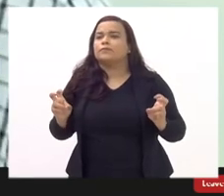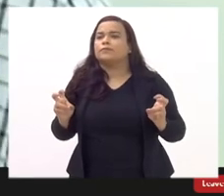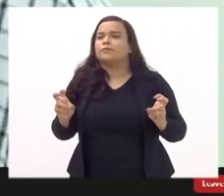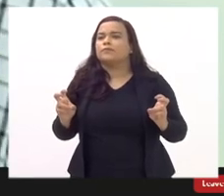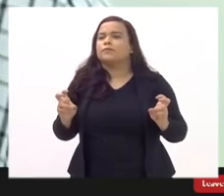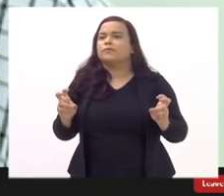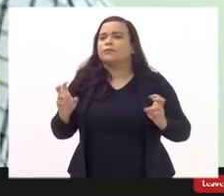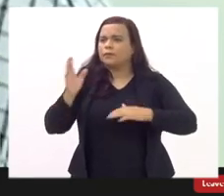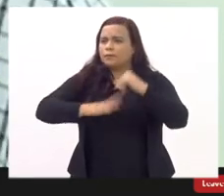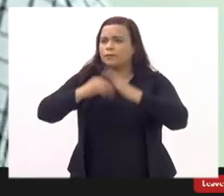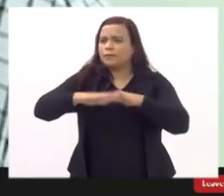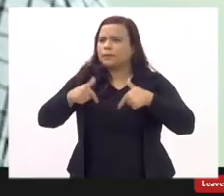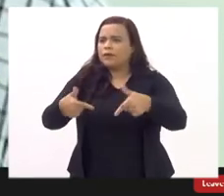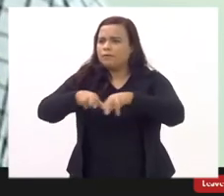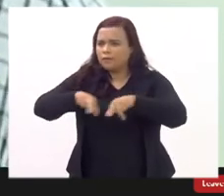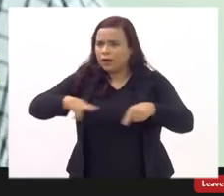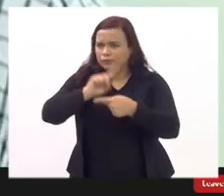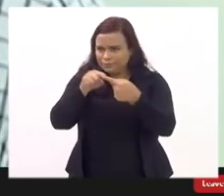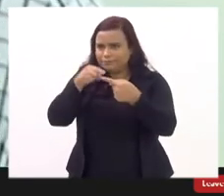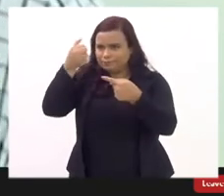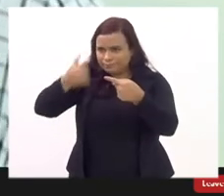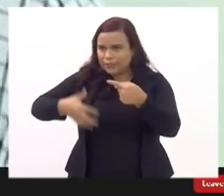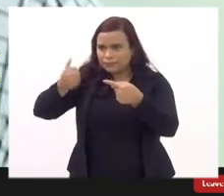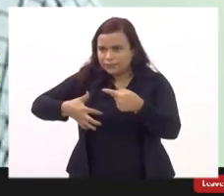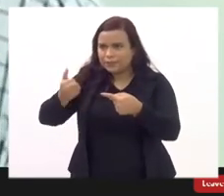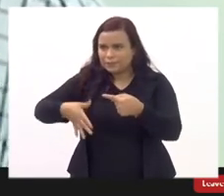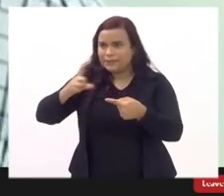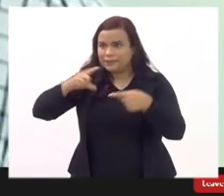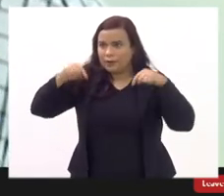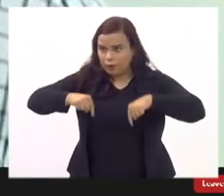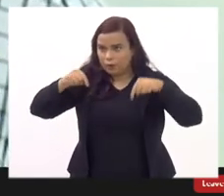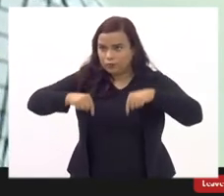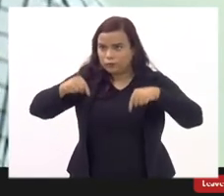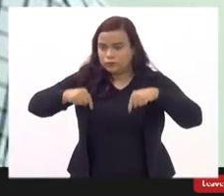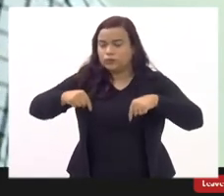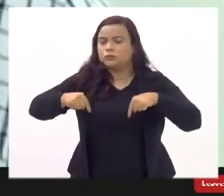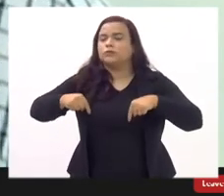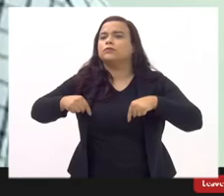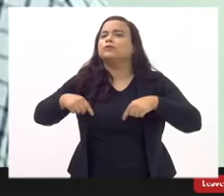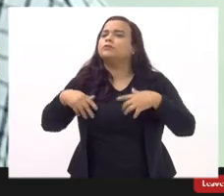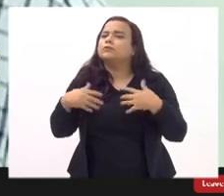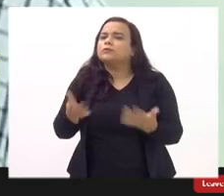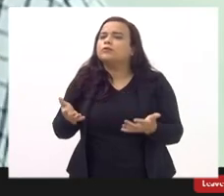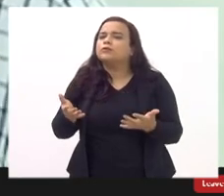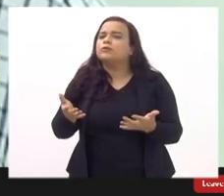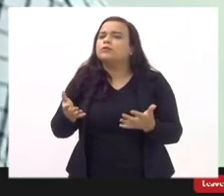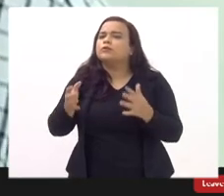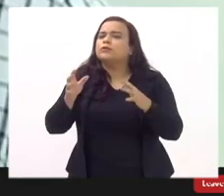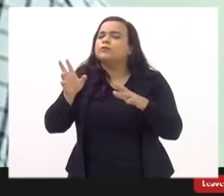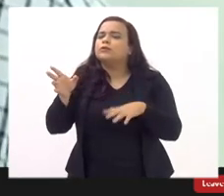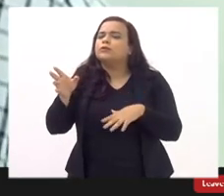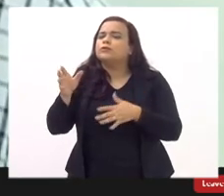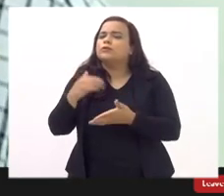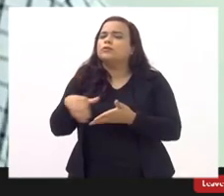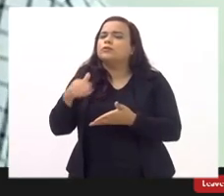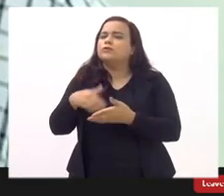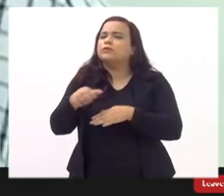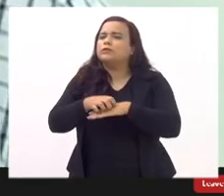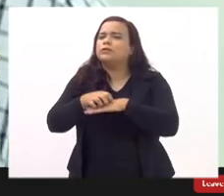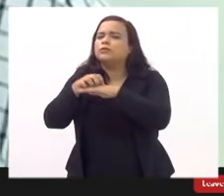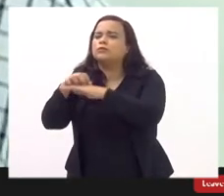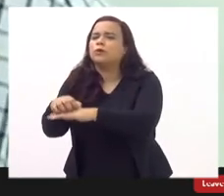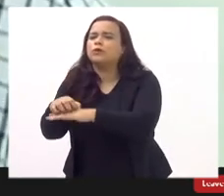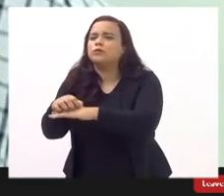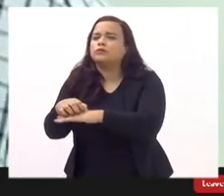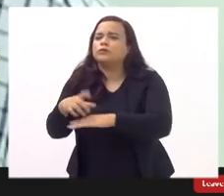transversais que foram tocadas durante a nossa audiência de hoje, o sistema de transportes atravessa a